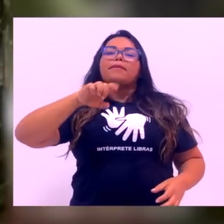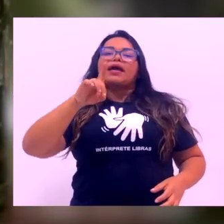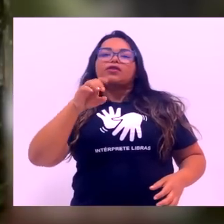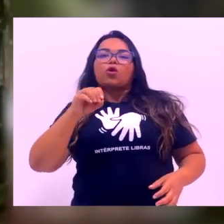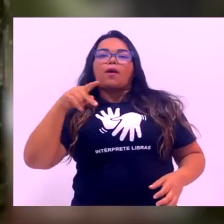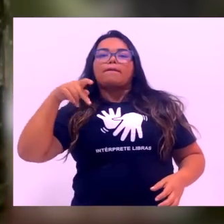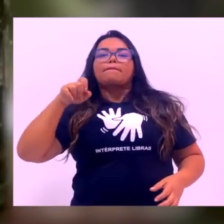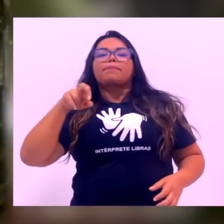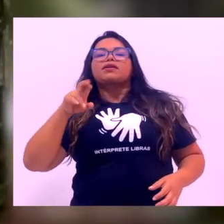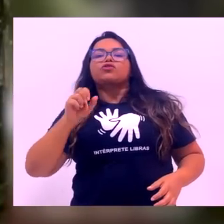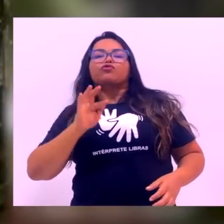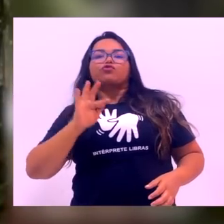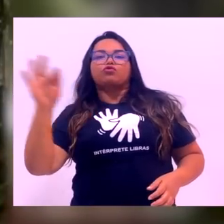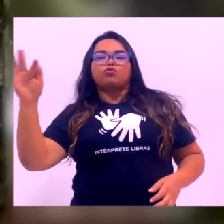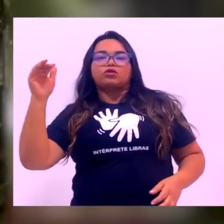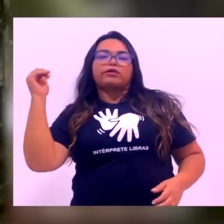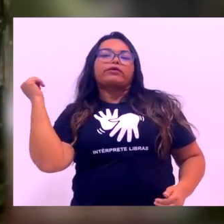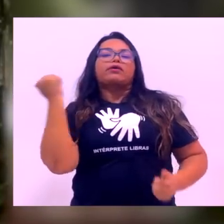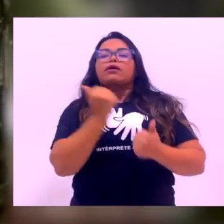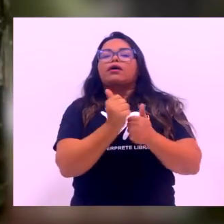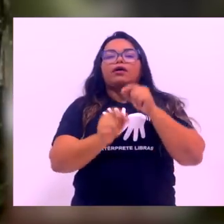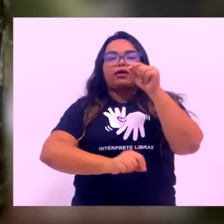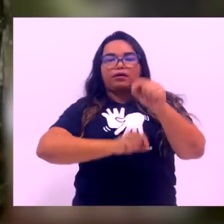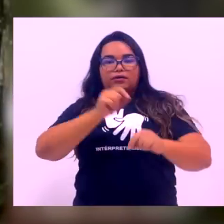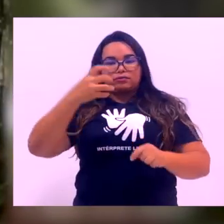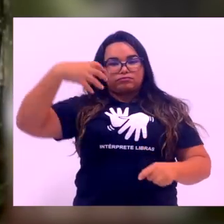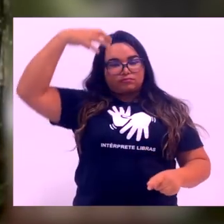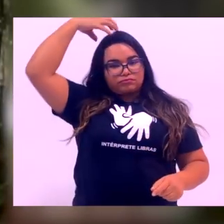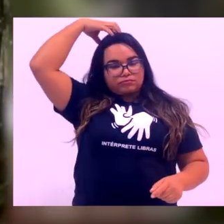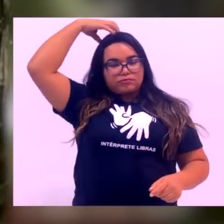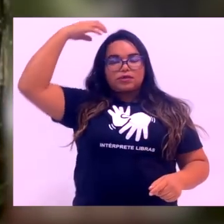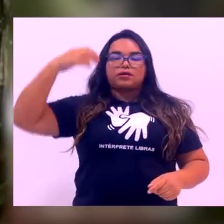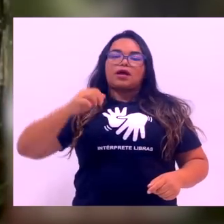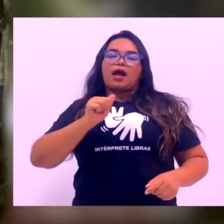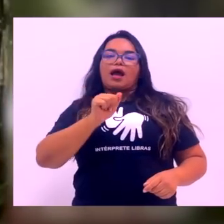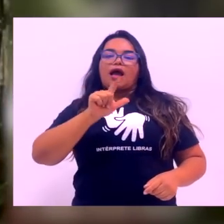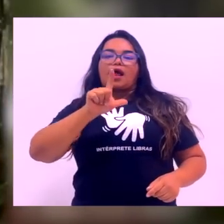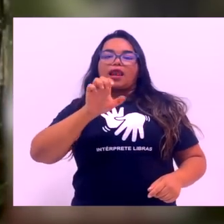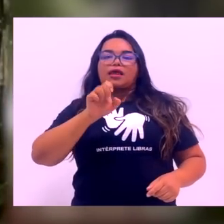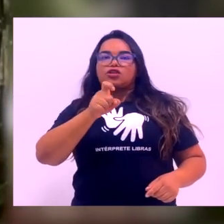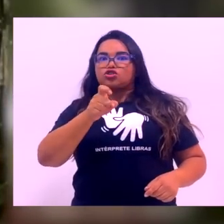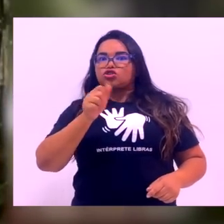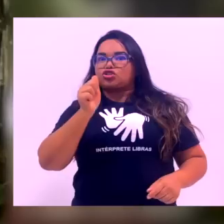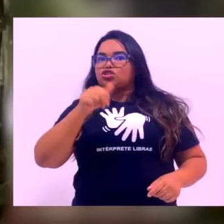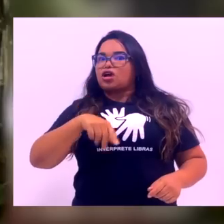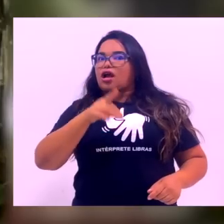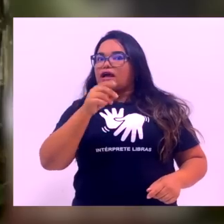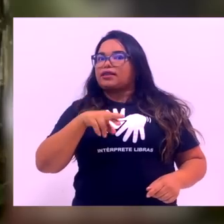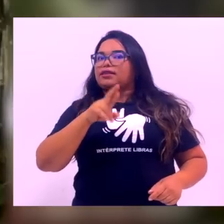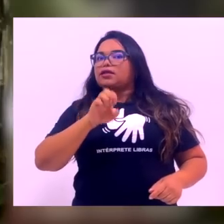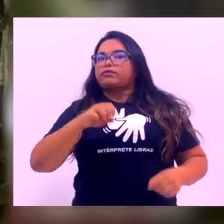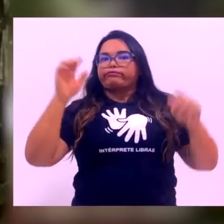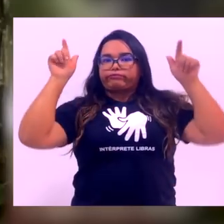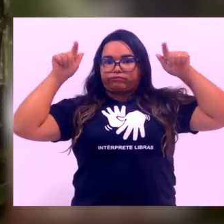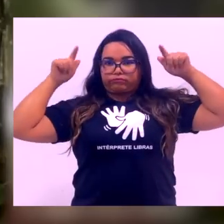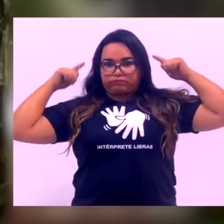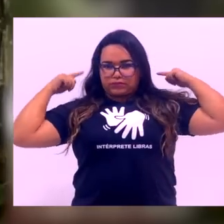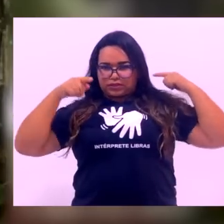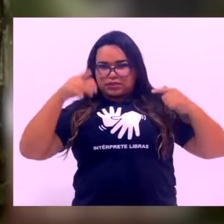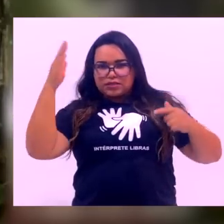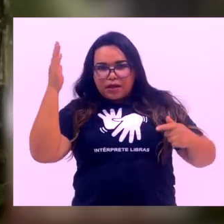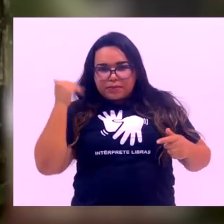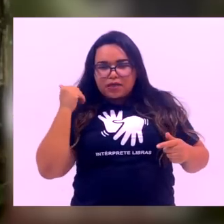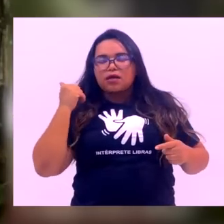queda diante do poderoso rei Alexandre o Grande, que destruiria este exército. Você sabia